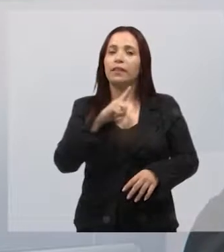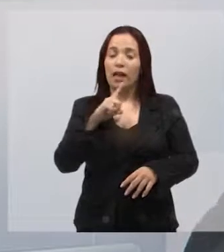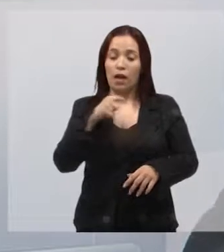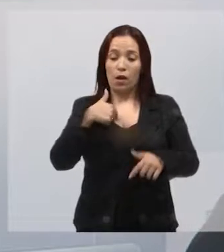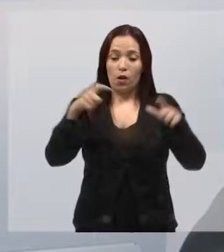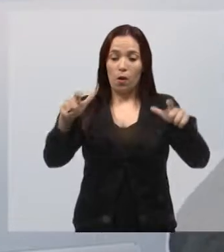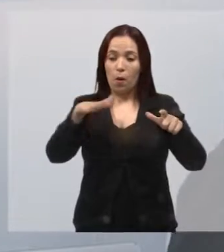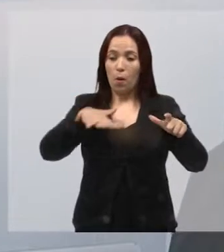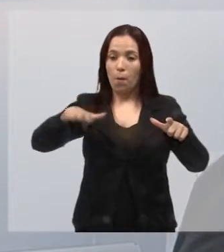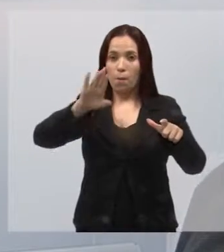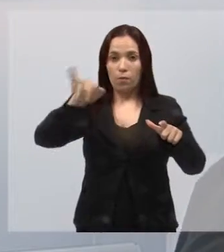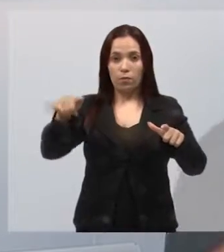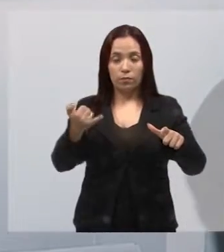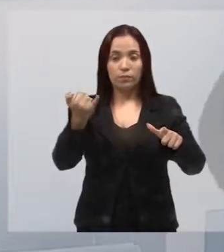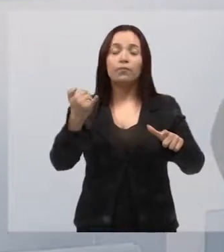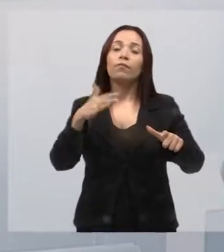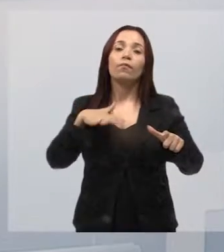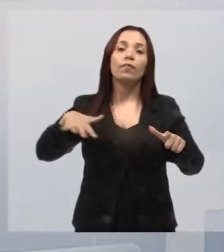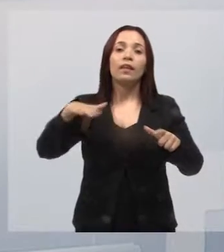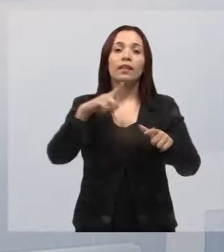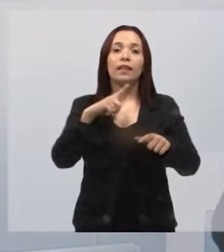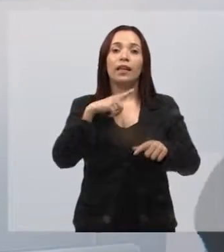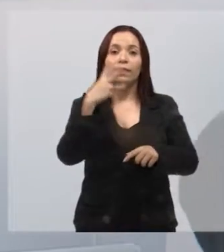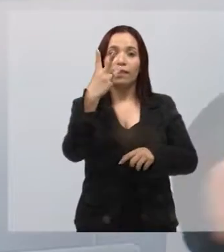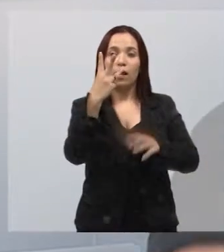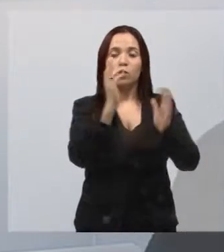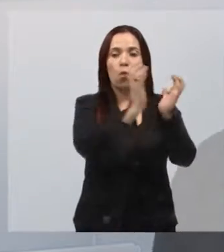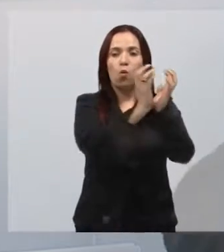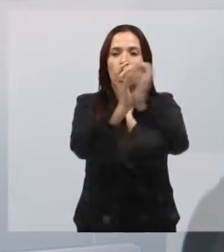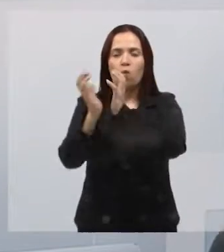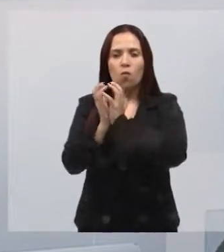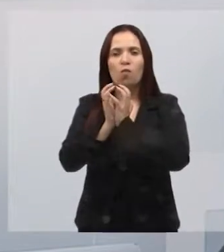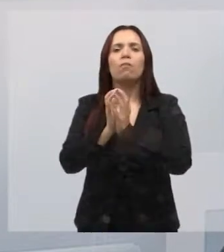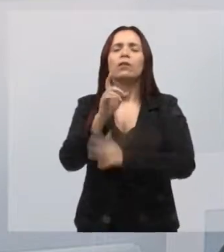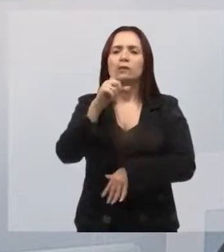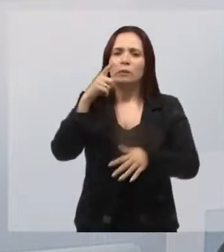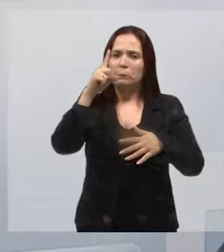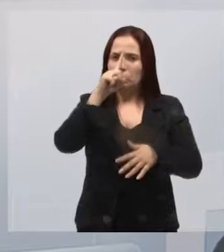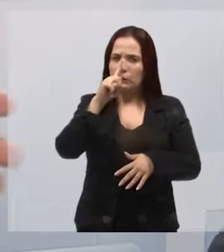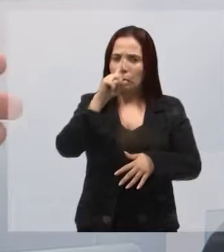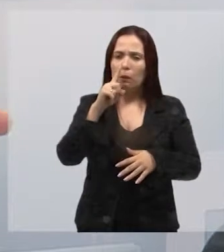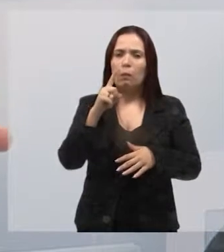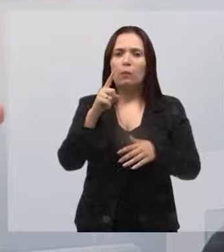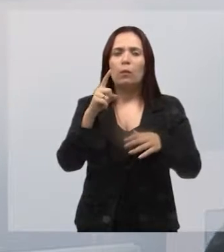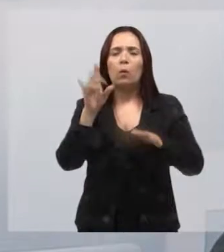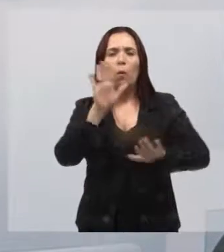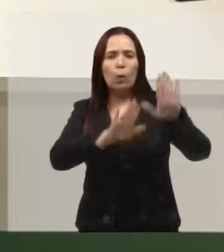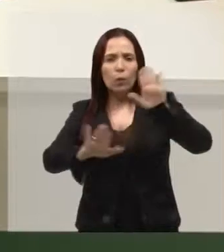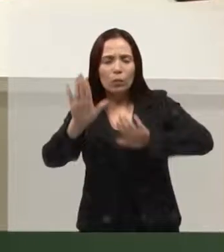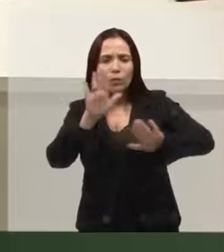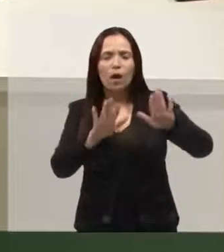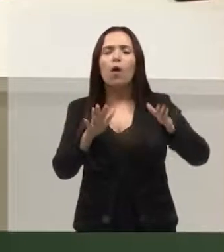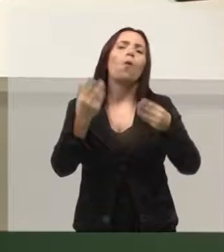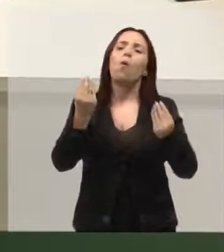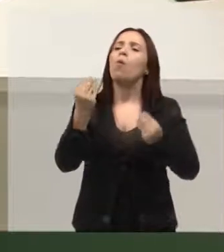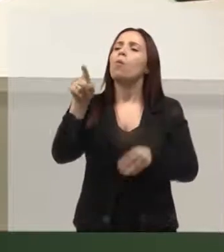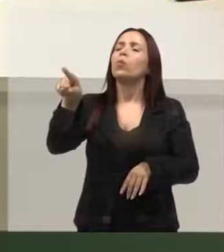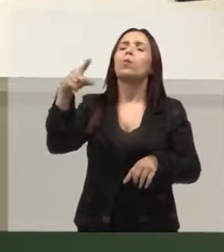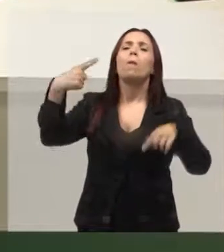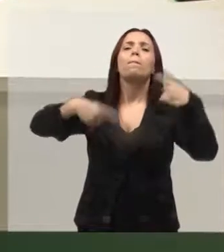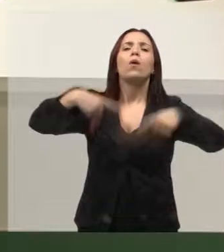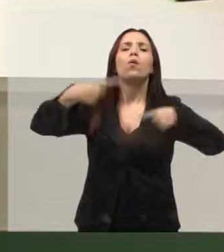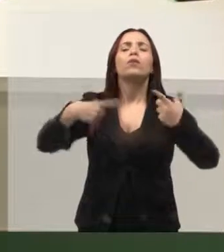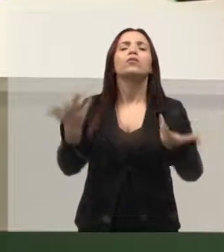facções, e tem um lado ninguém entra para o outro, e no outro não entra. Para entrar tem que pedir permissão. Isso tinha que acabar. Como é que sua atividade política no meio